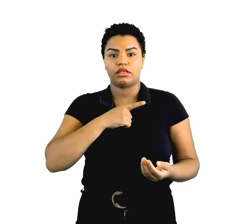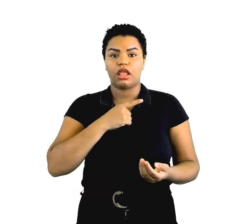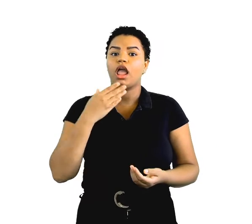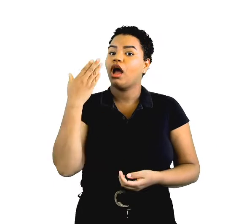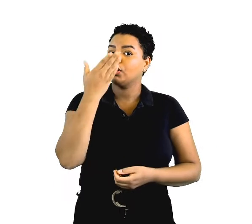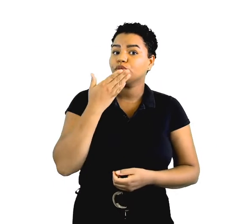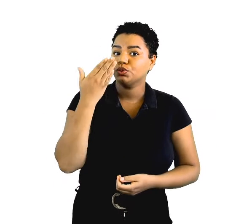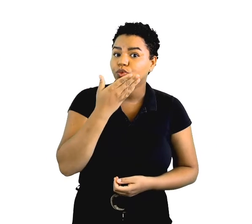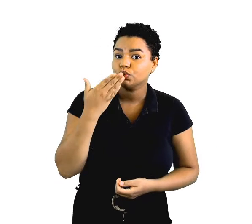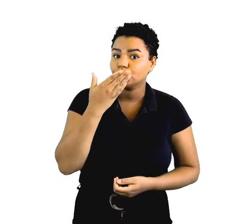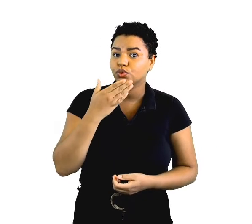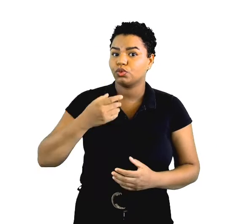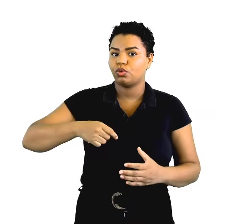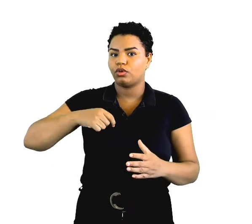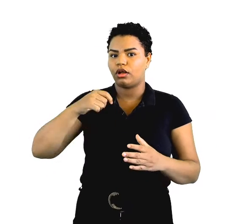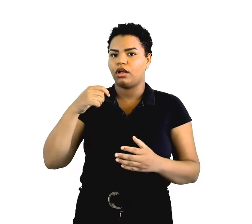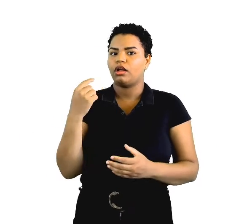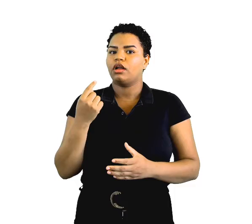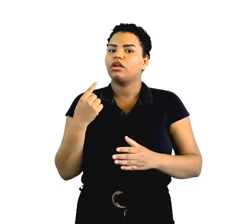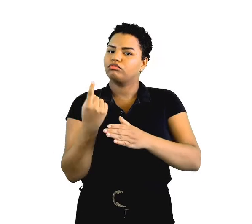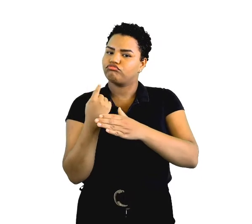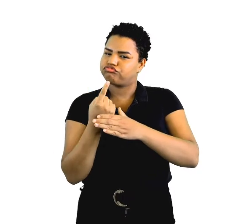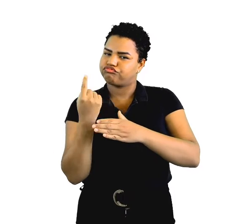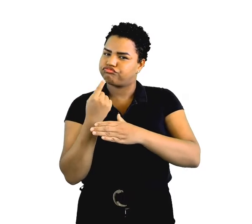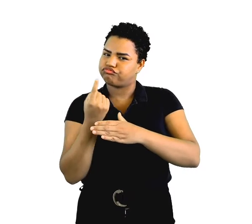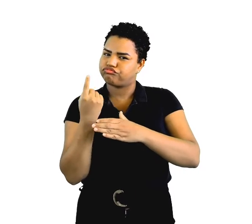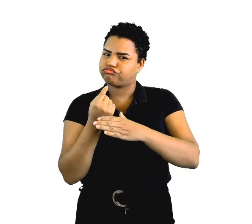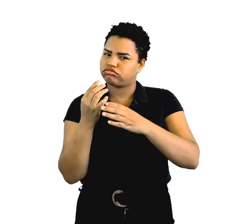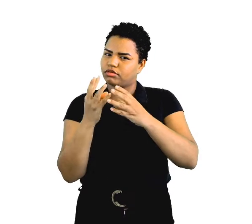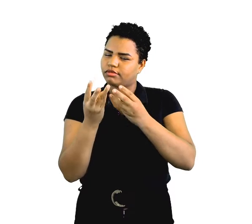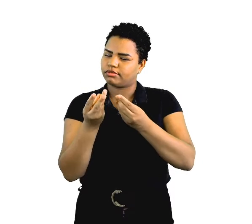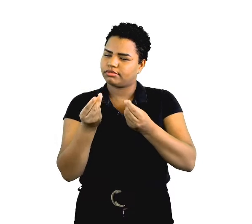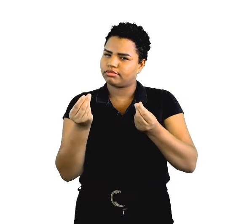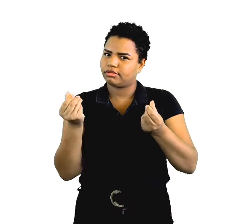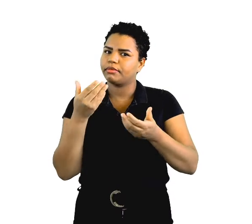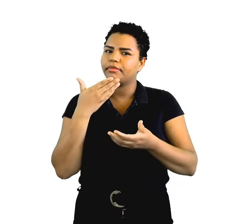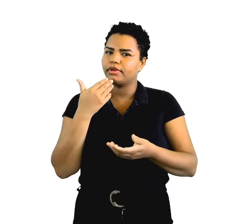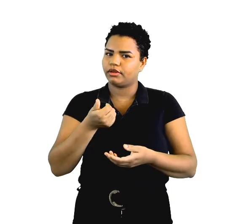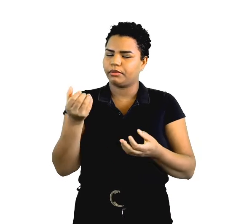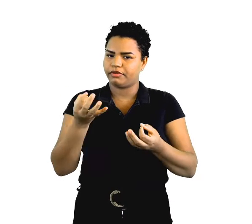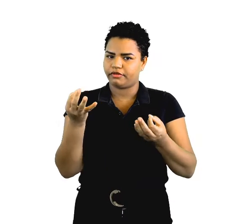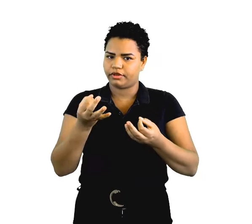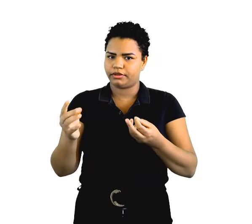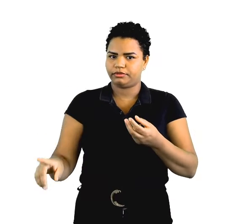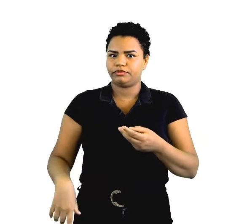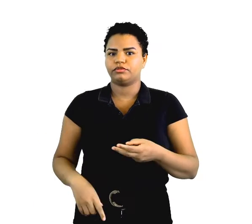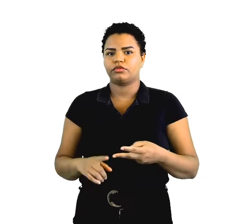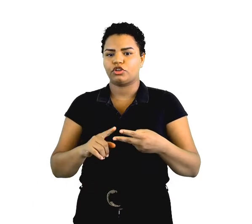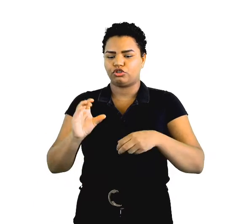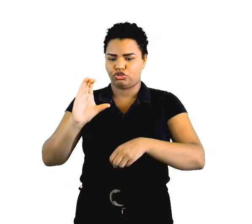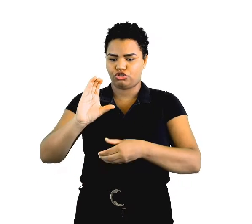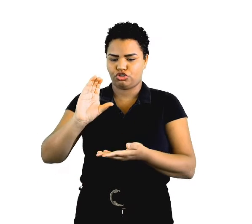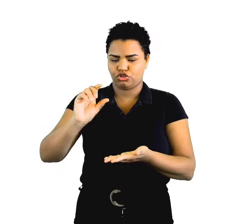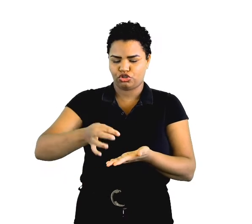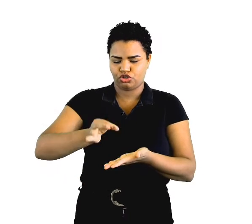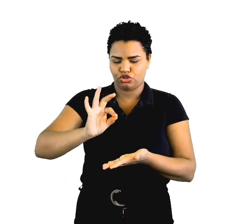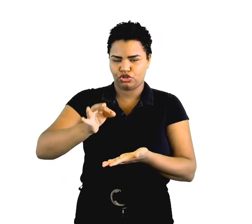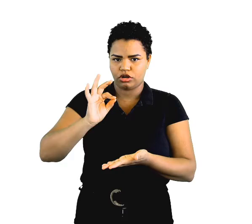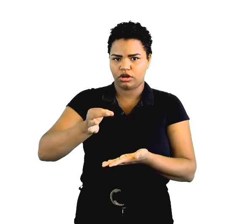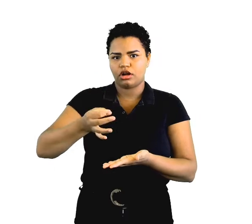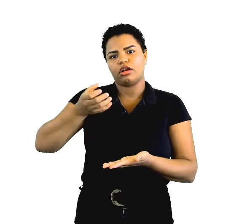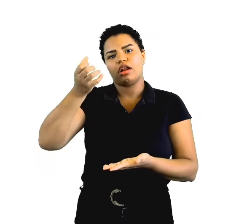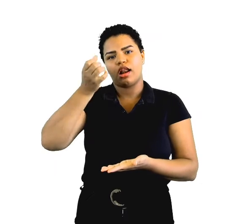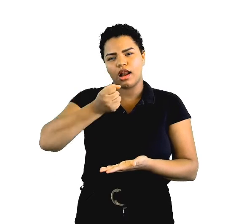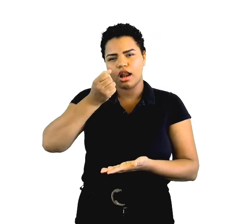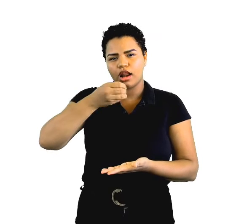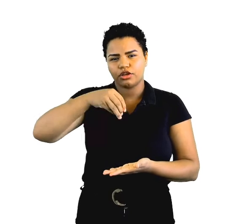o açúcar no liquidificador que vai refinar, fica perfeito. Uma xícara de leite integral em pó. Você vai usar o leite de